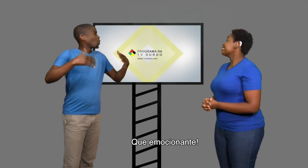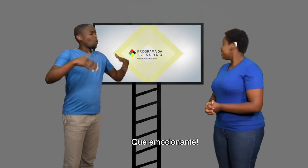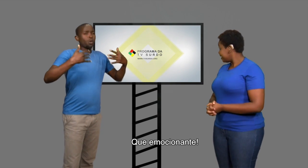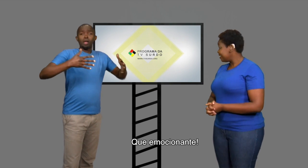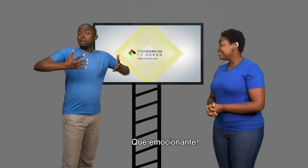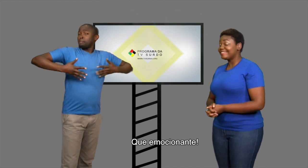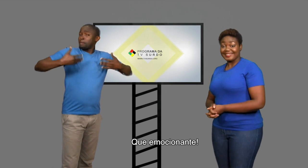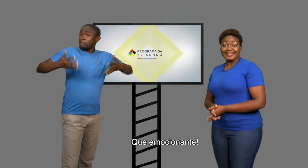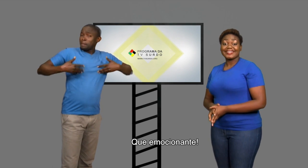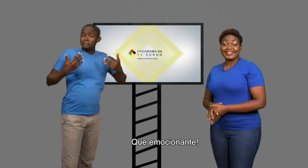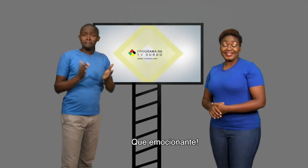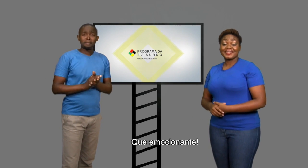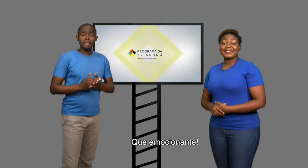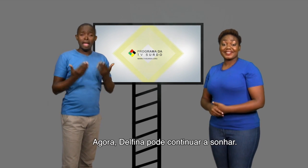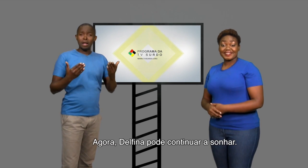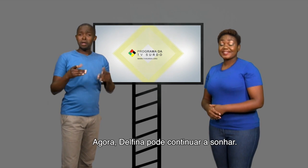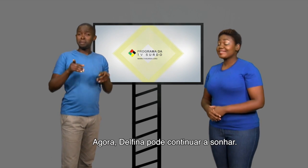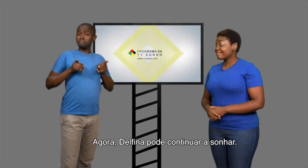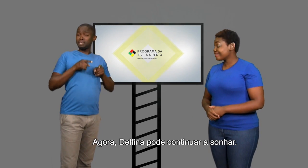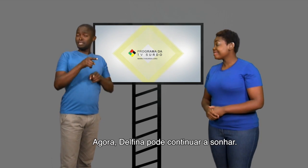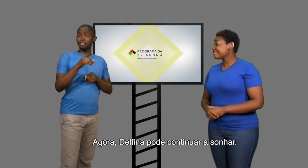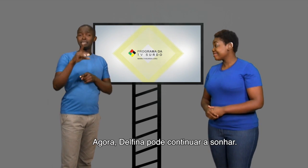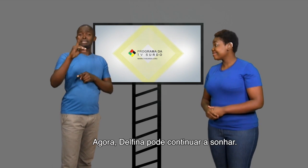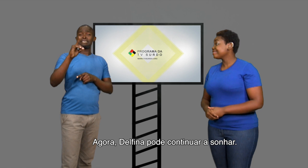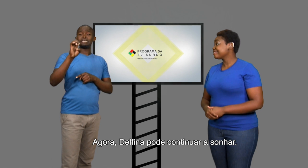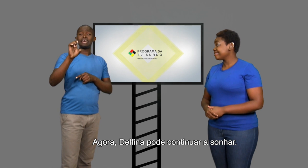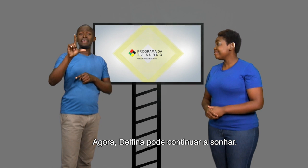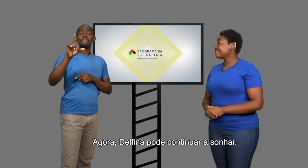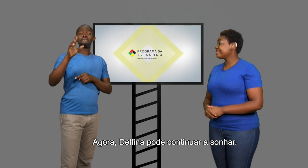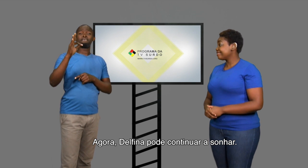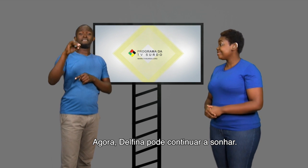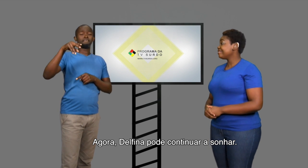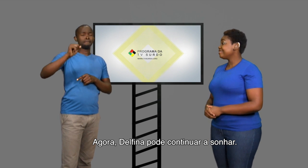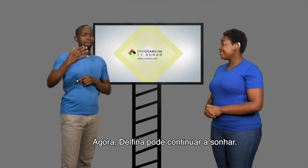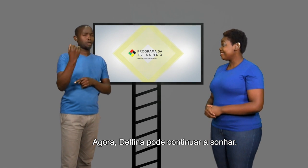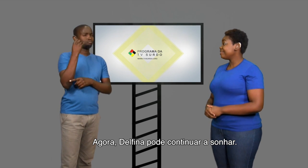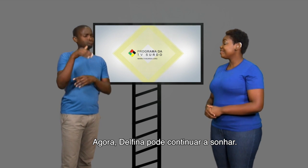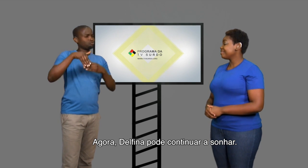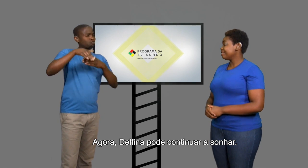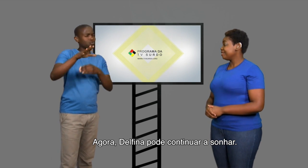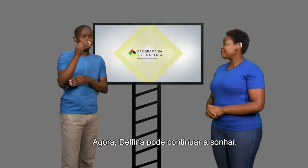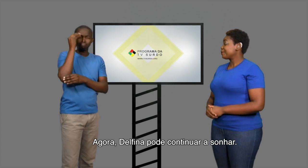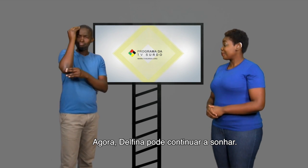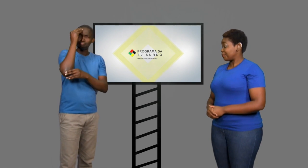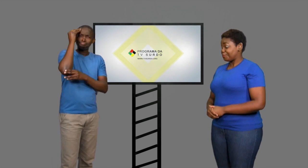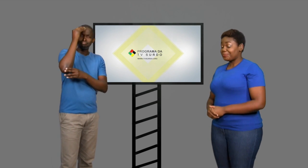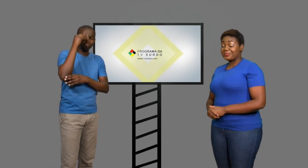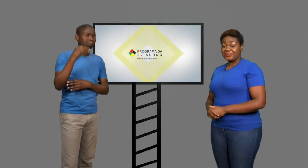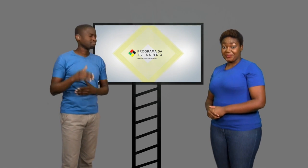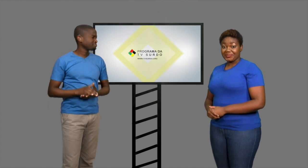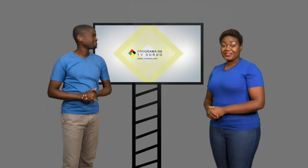Que emocionante! Agora, Delfina pode continuar a sonhar.